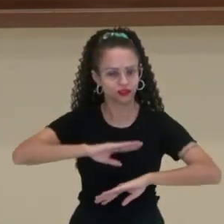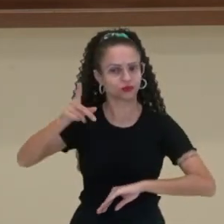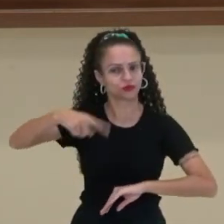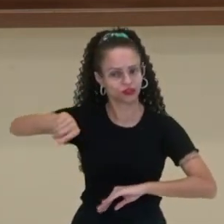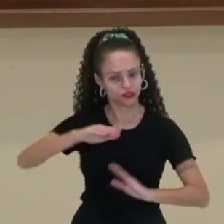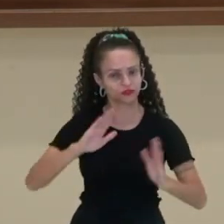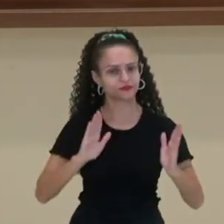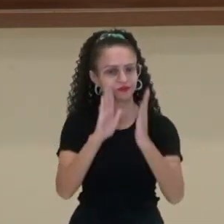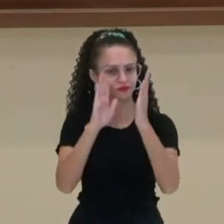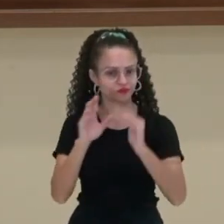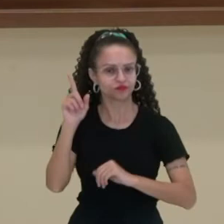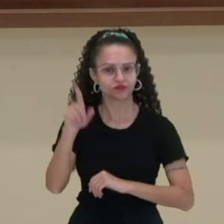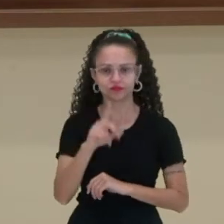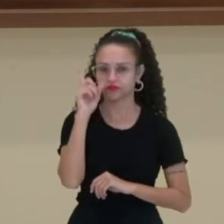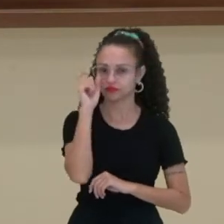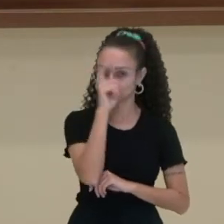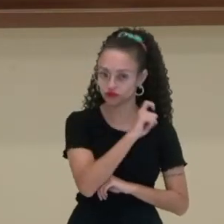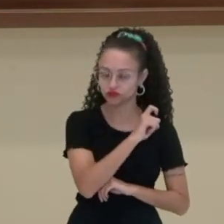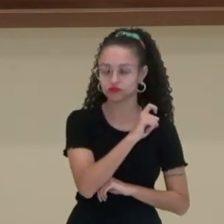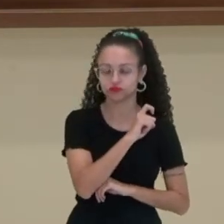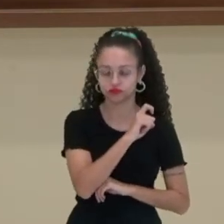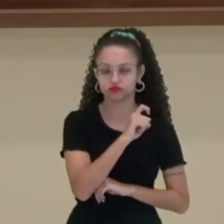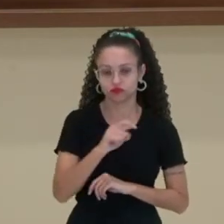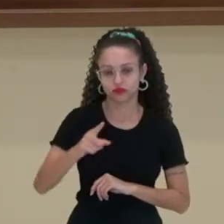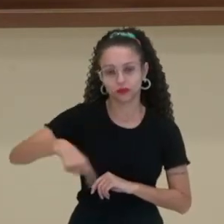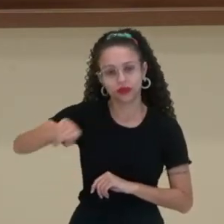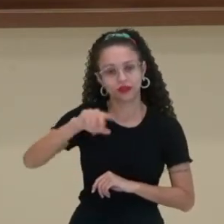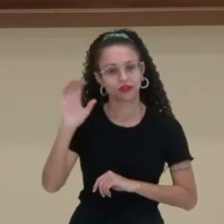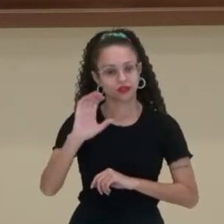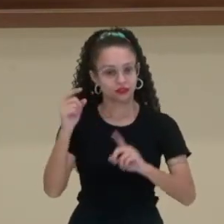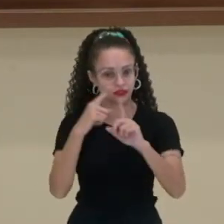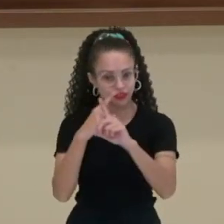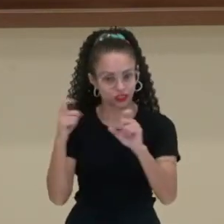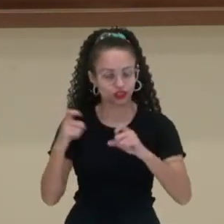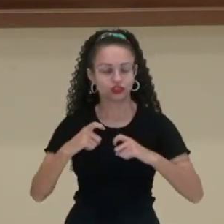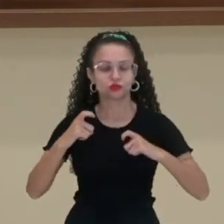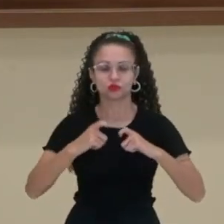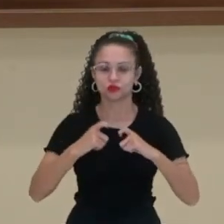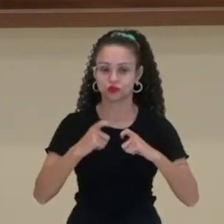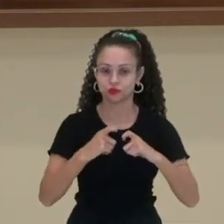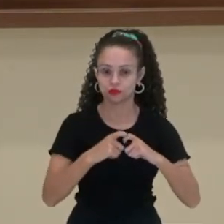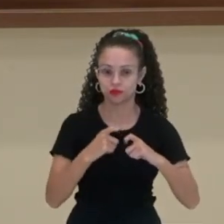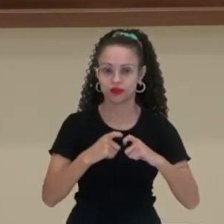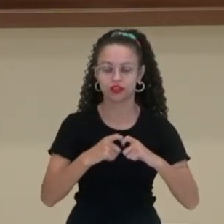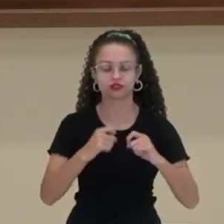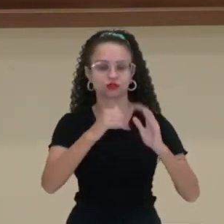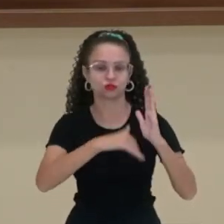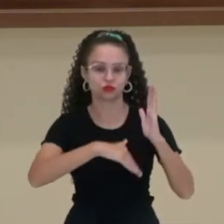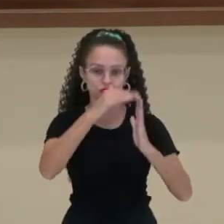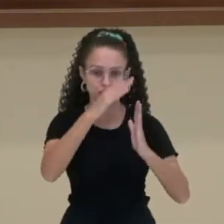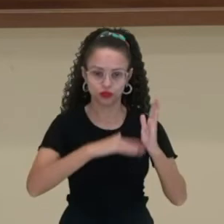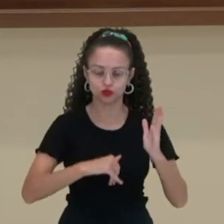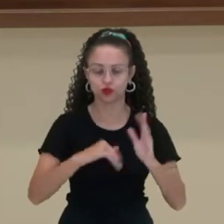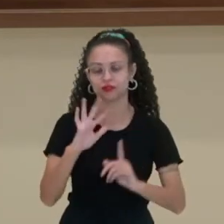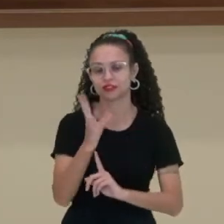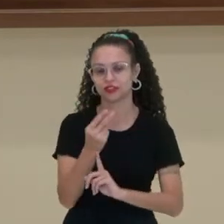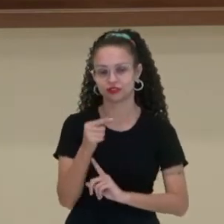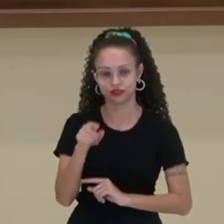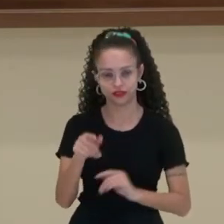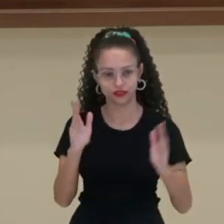enfrentando e que era muito difícil para os cientistas, para os médicos, para os pintores e artistas daquela